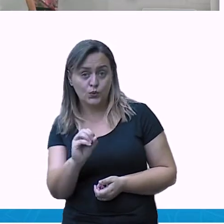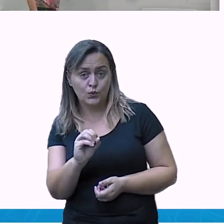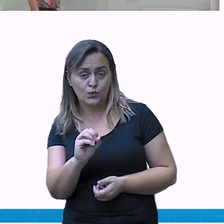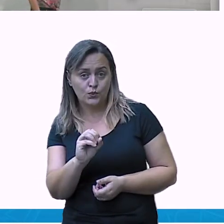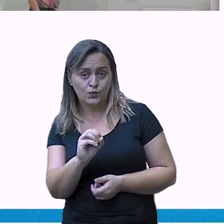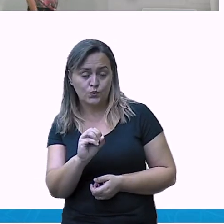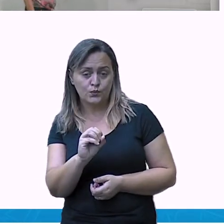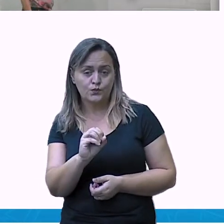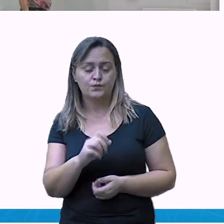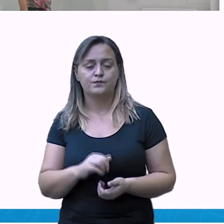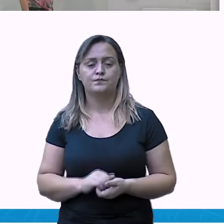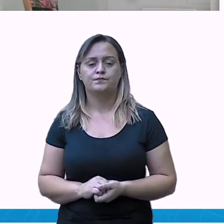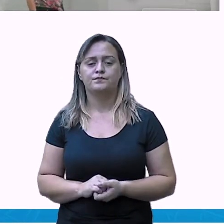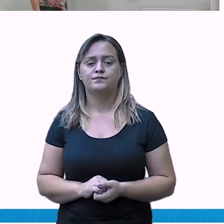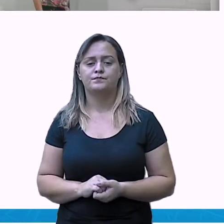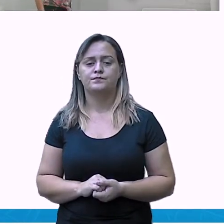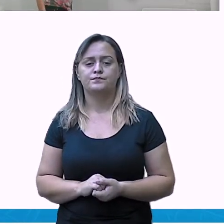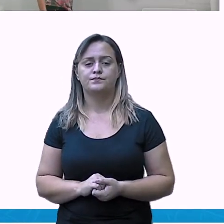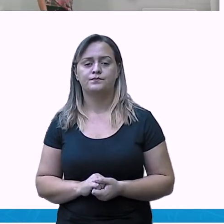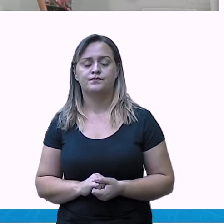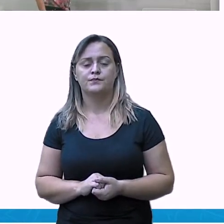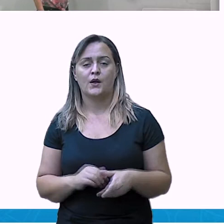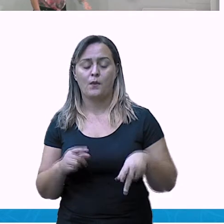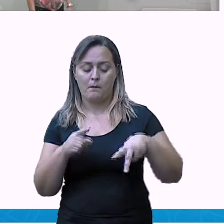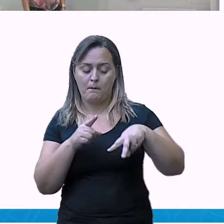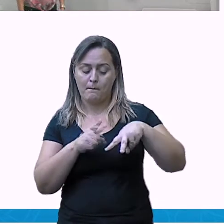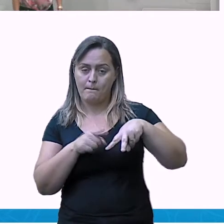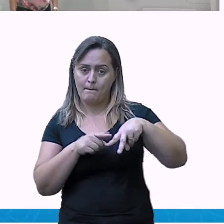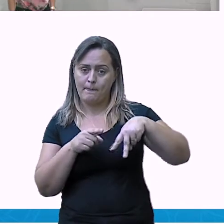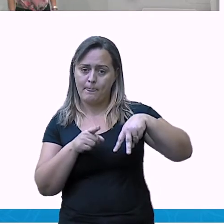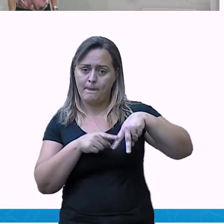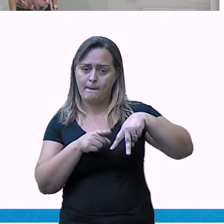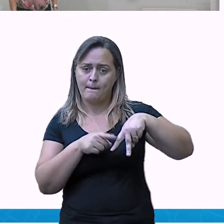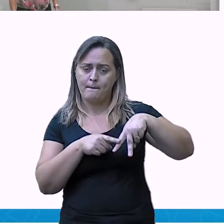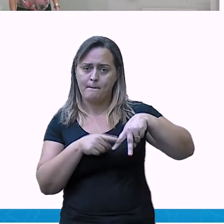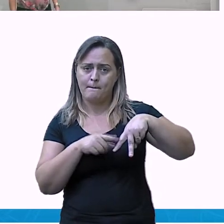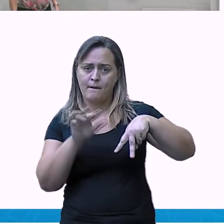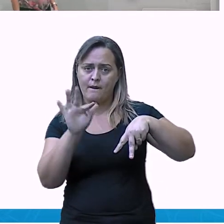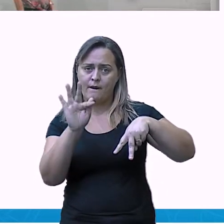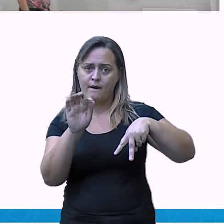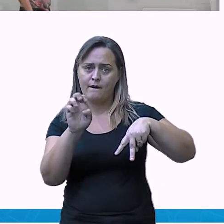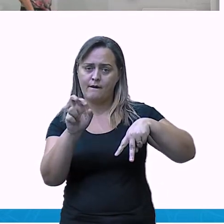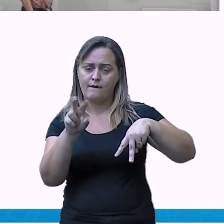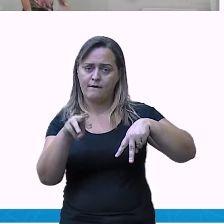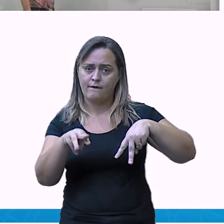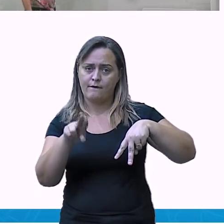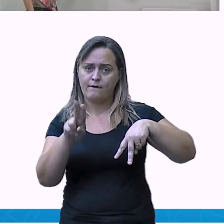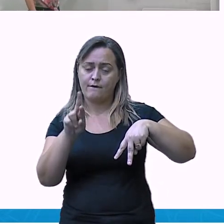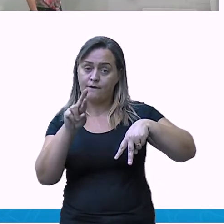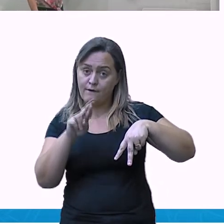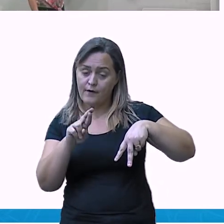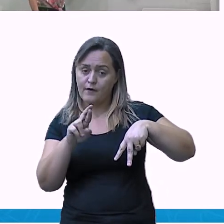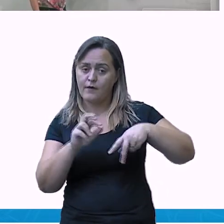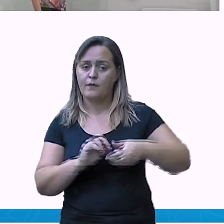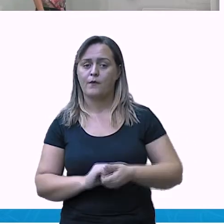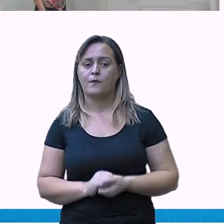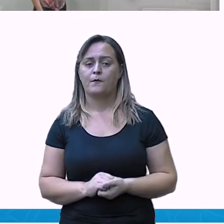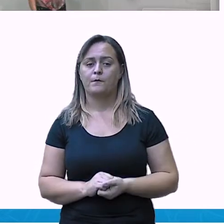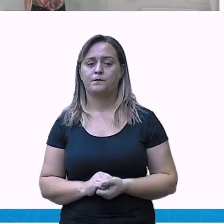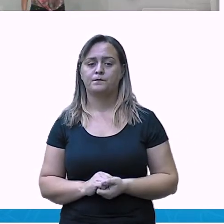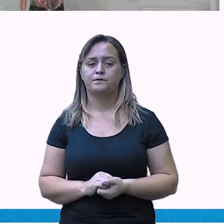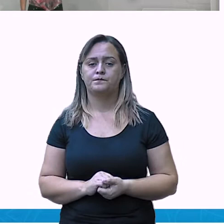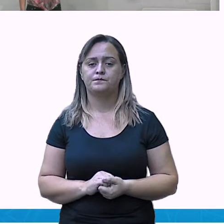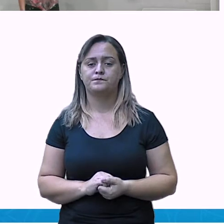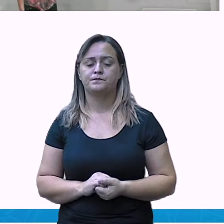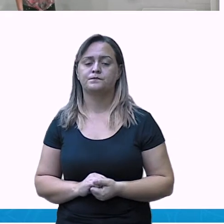de quadril. Temos o fêmur, que é o maior osso do corpo humano. Temos aí